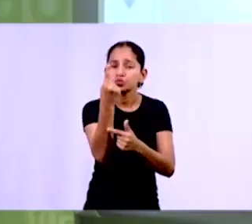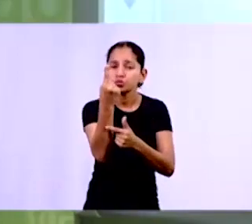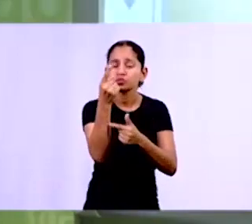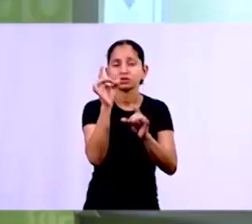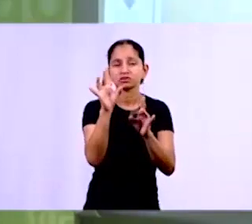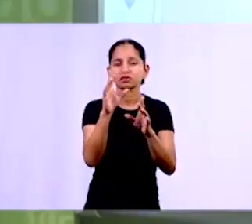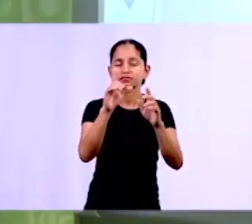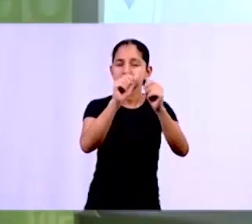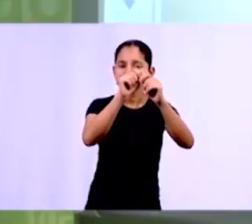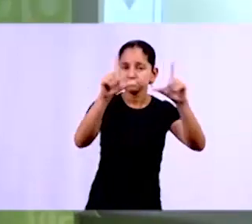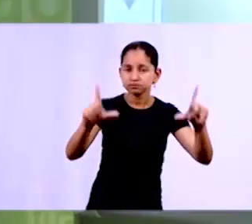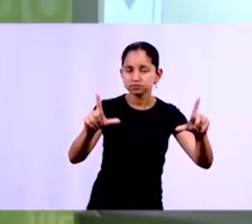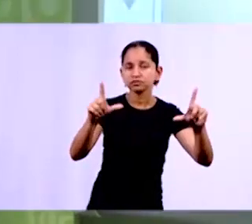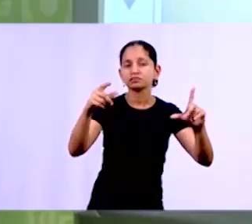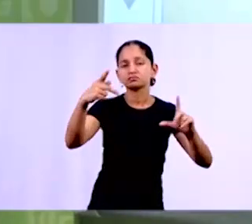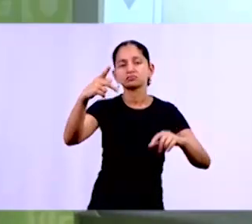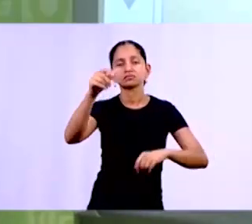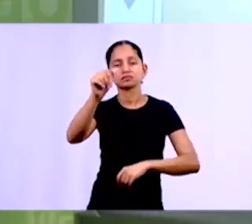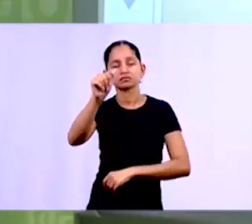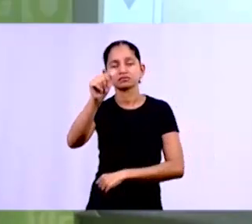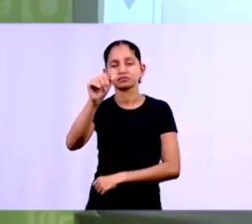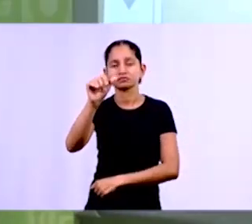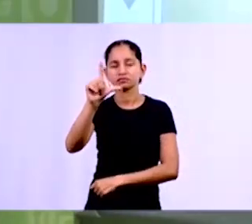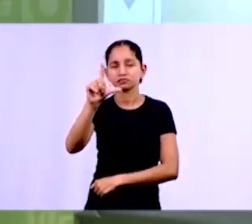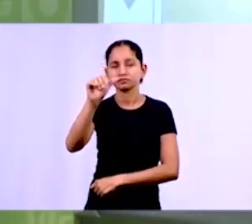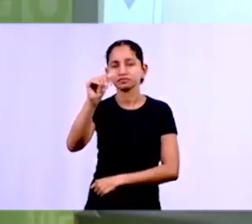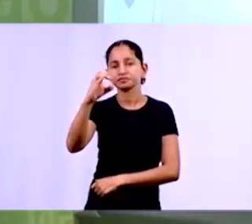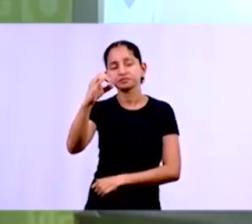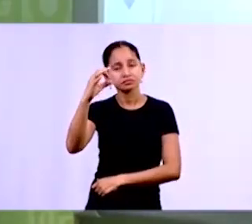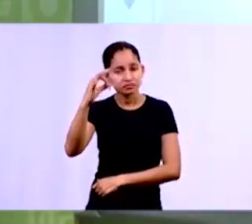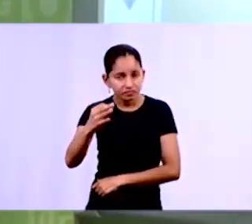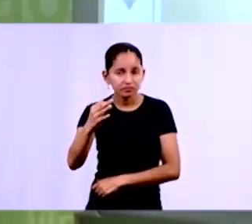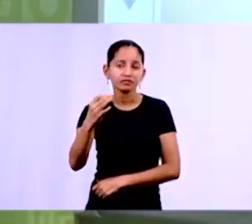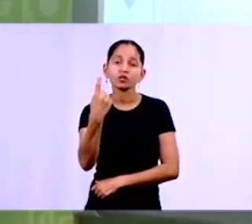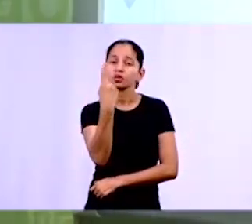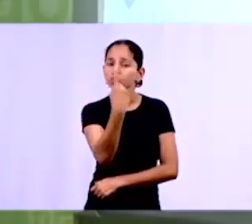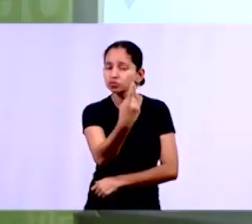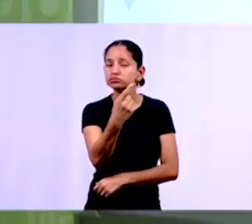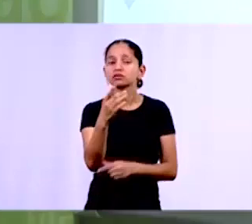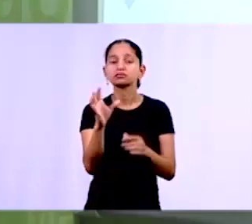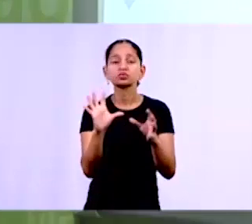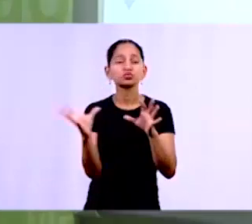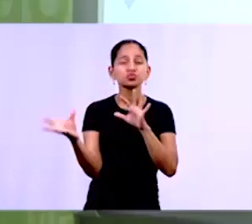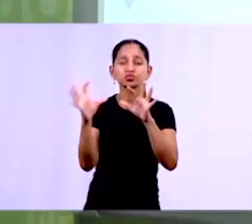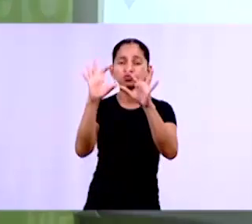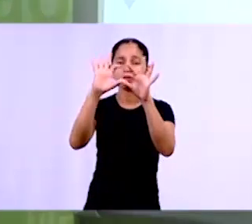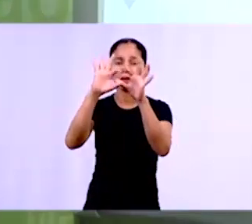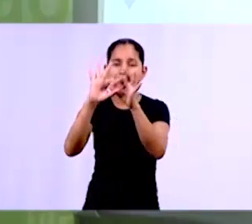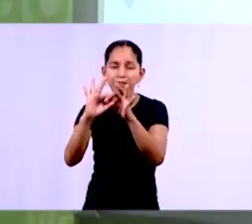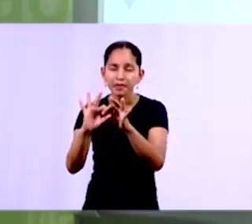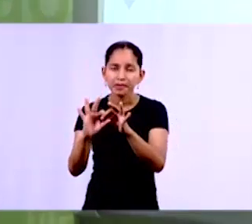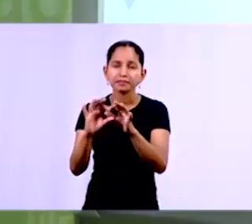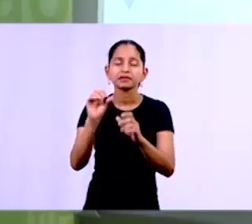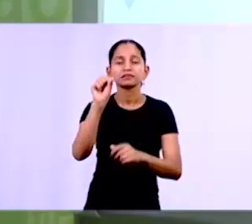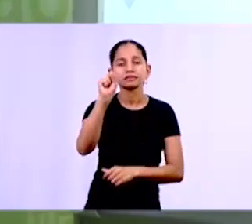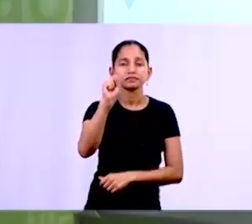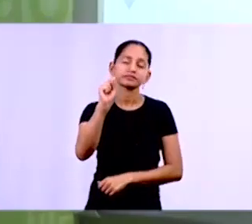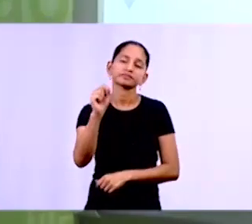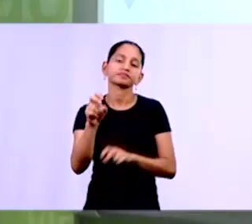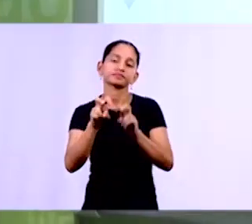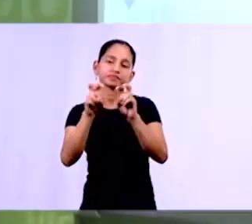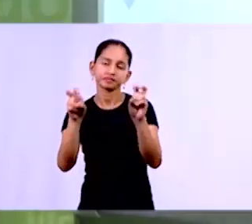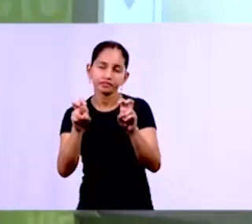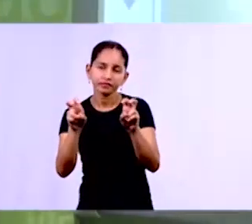placa, né, uma placa de vídeo, um circuito mais ou menos desse tamanho, que tem um processador, que tem um HD específico, que tem o